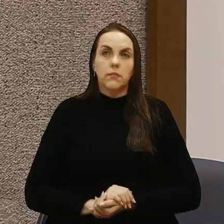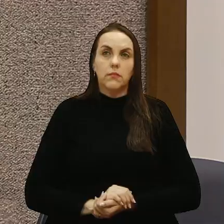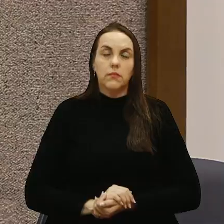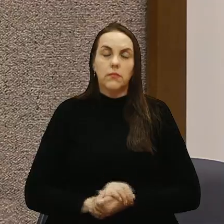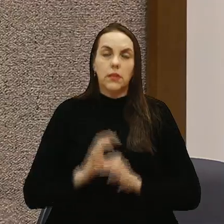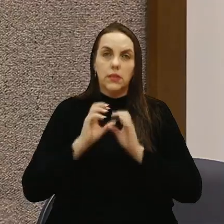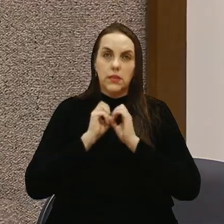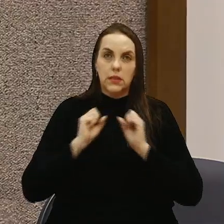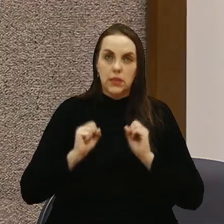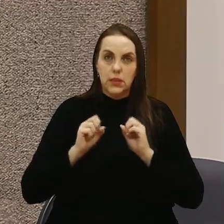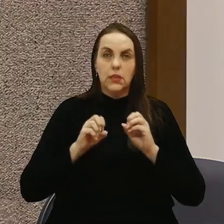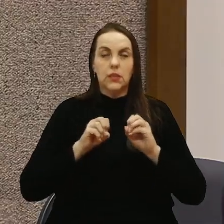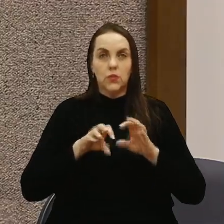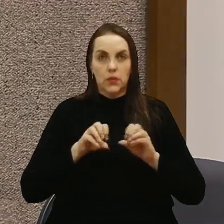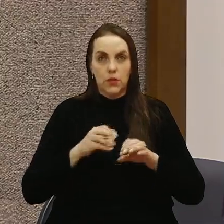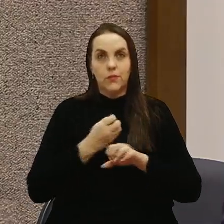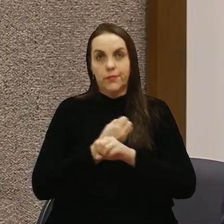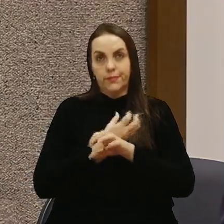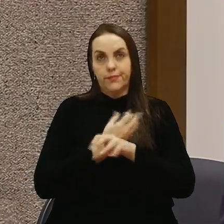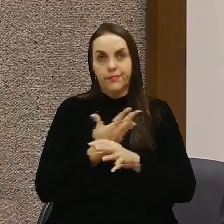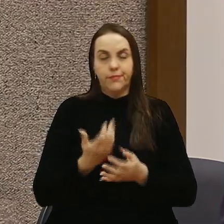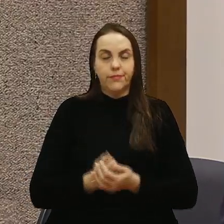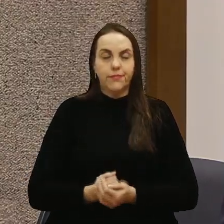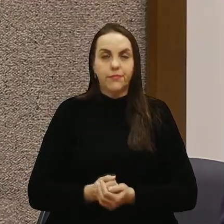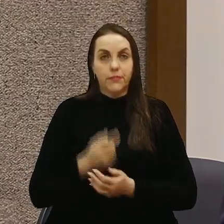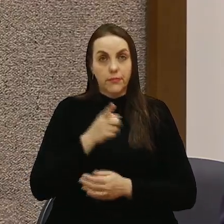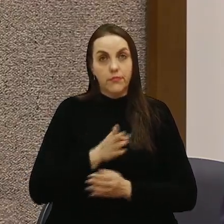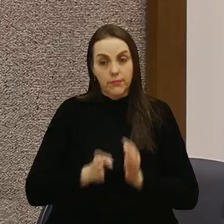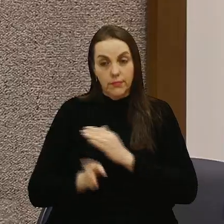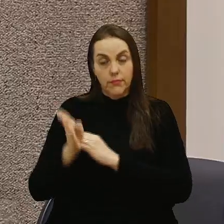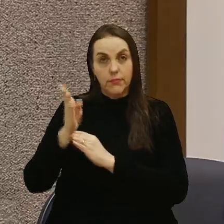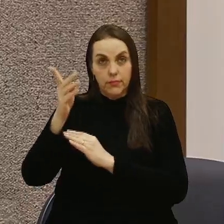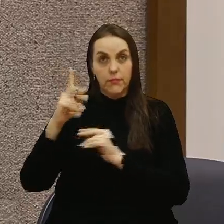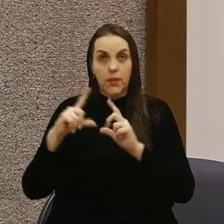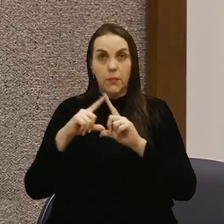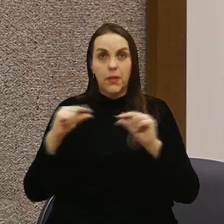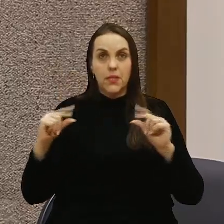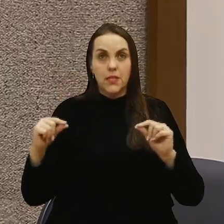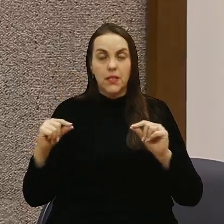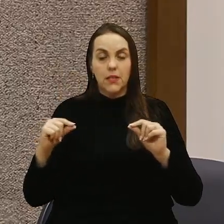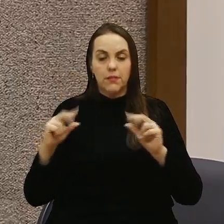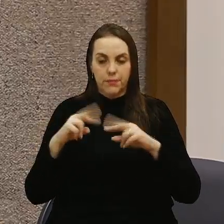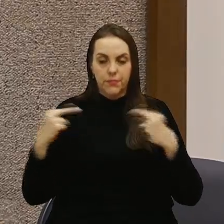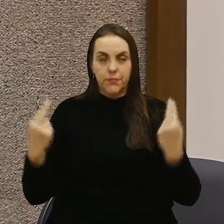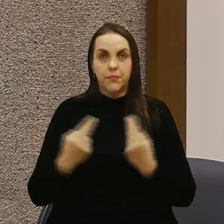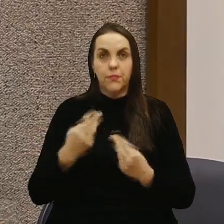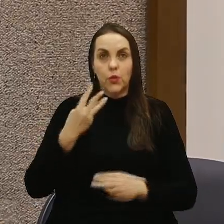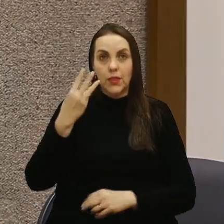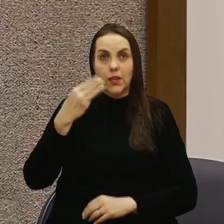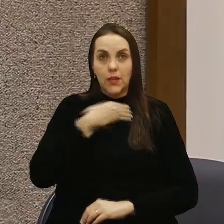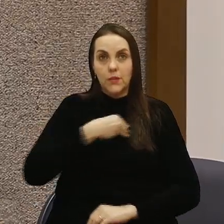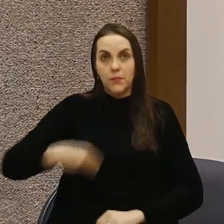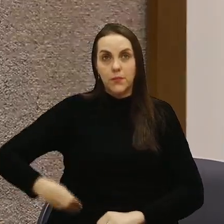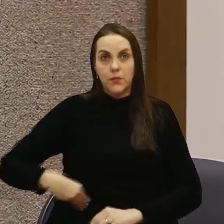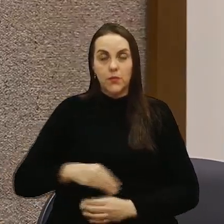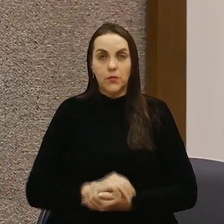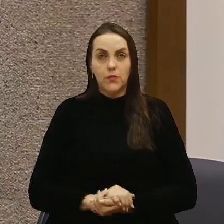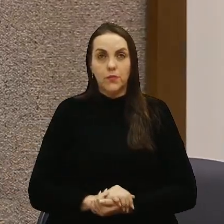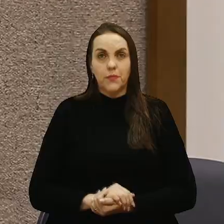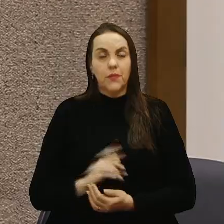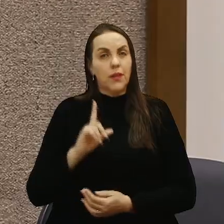Secretaria da Educação, estivemos em Brasília, numa audiência com 3 ministros.